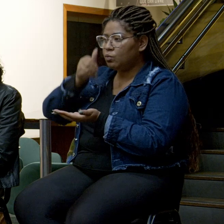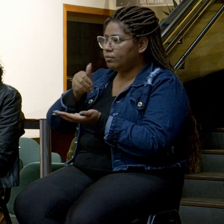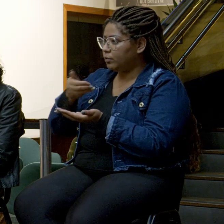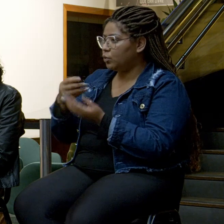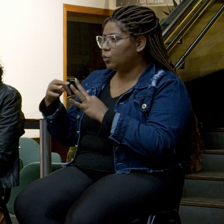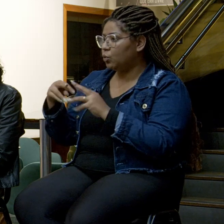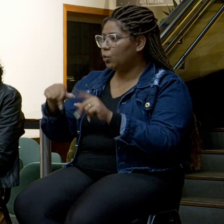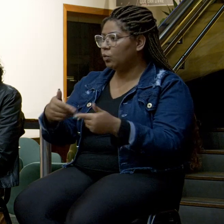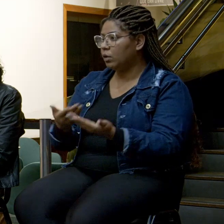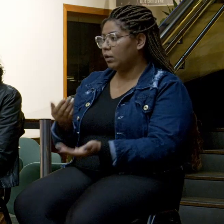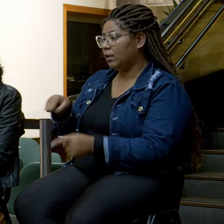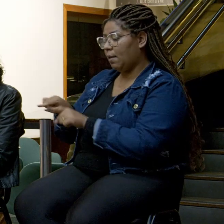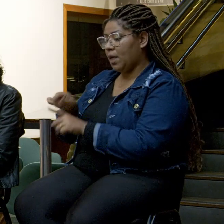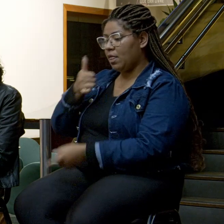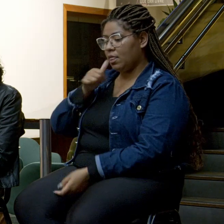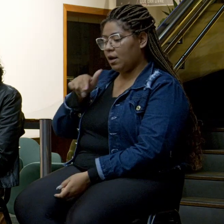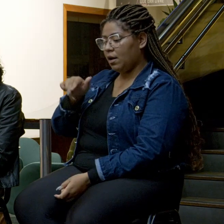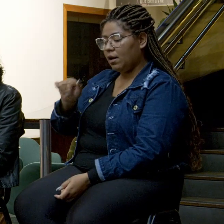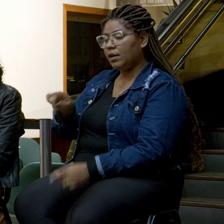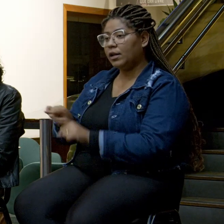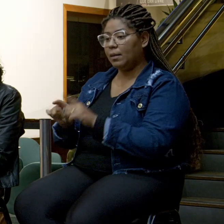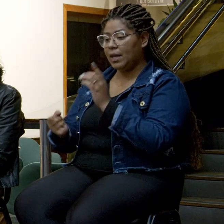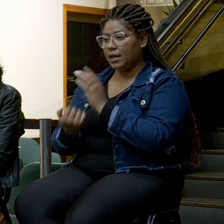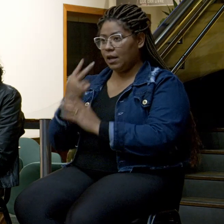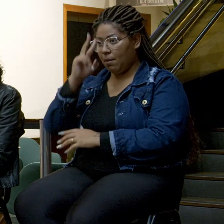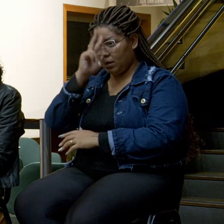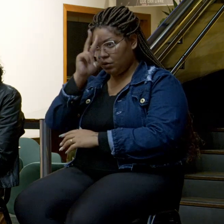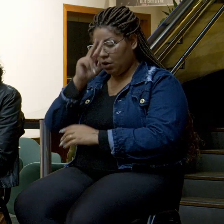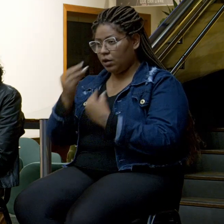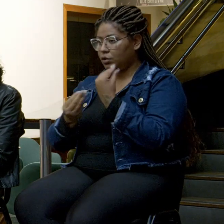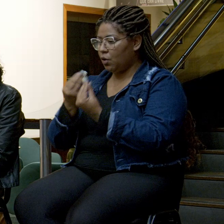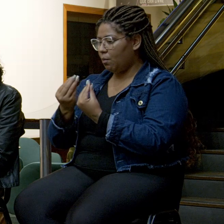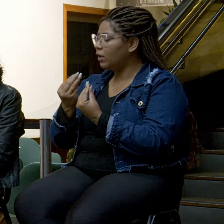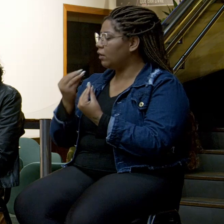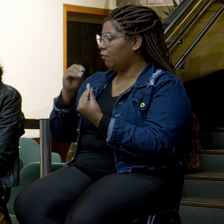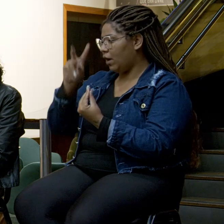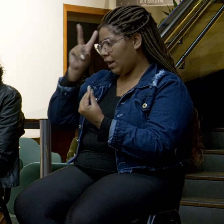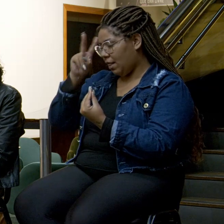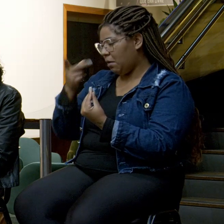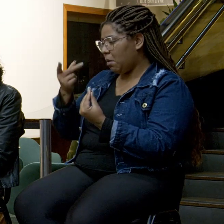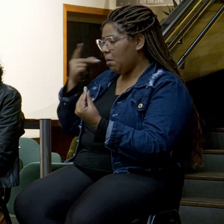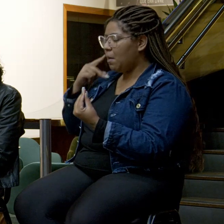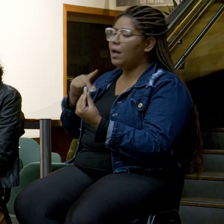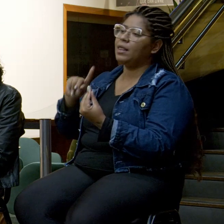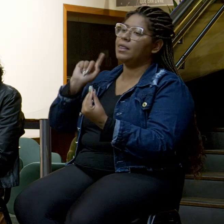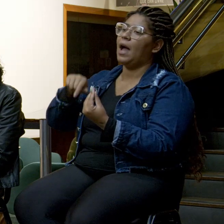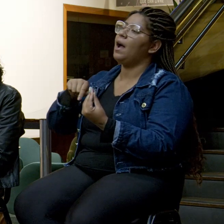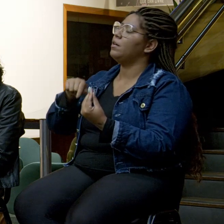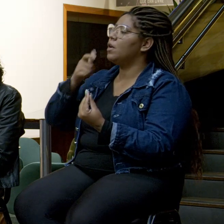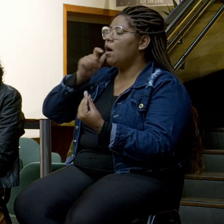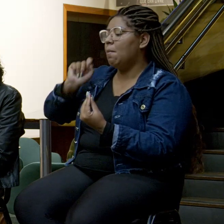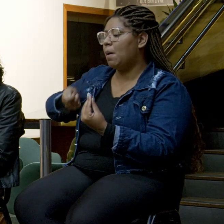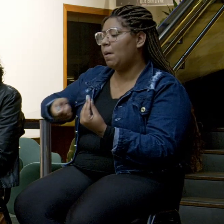que remonta a um momento histórico brasileiro, né, da dimensão da ditadura, mas também da condição dela de artista mulher,